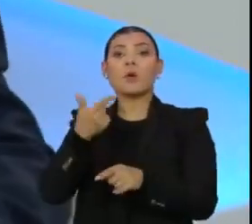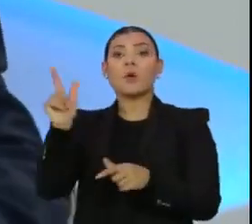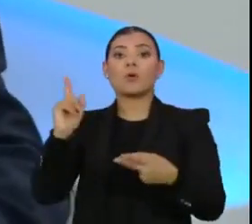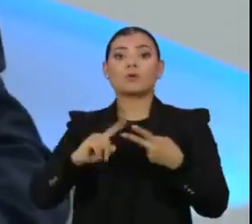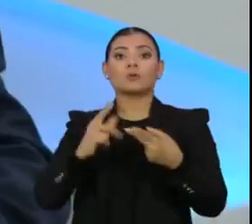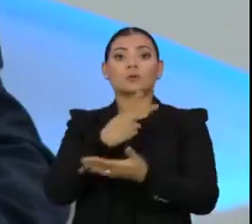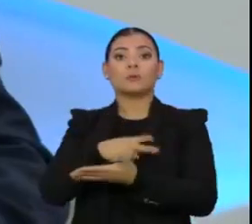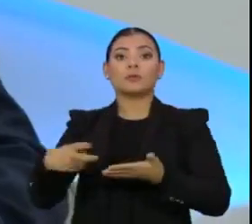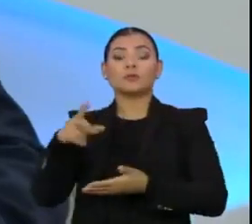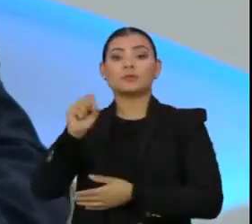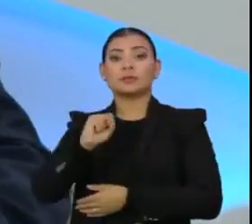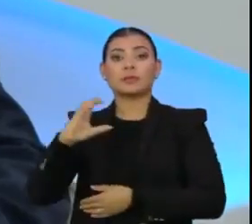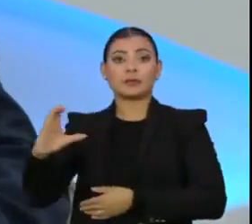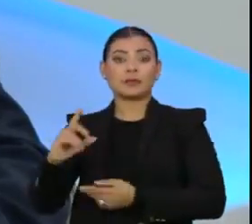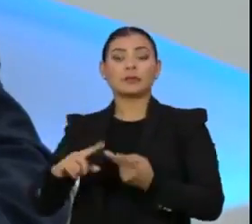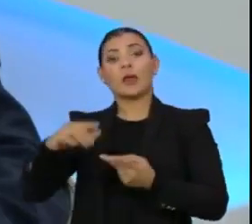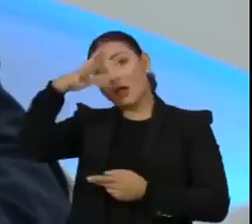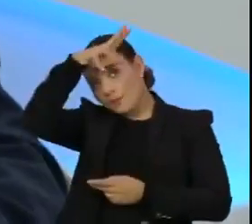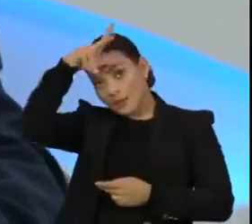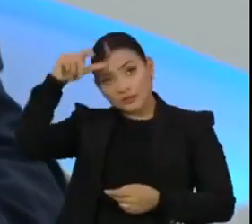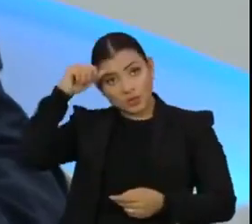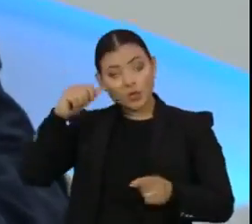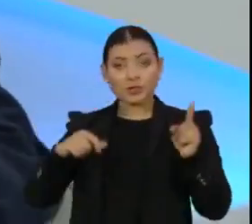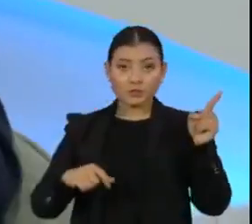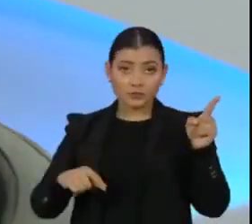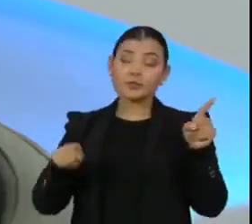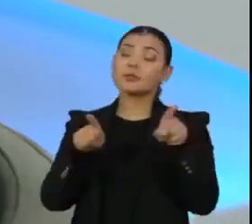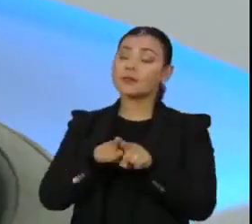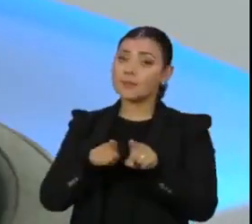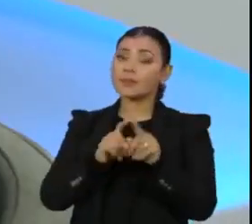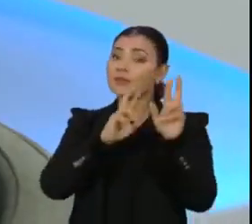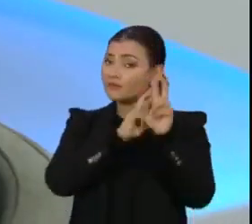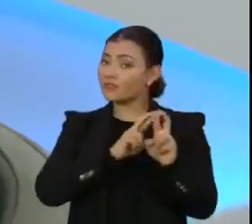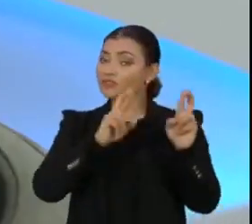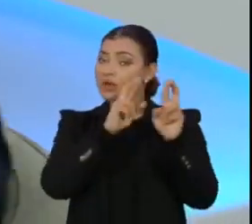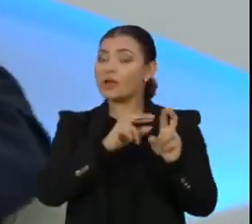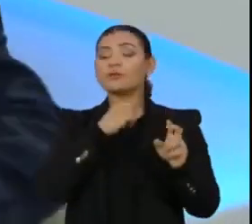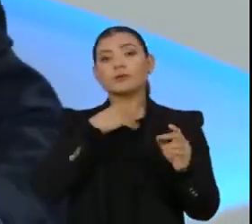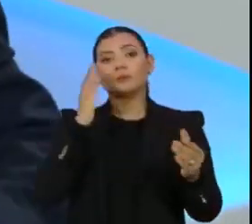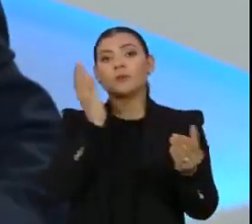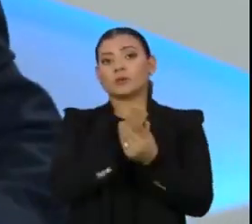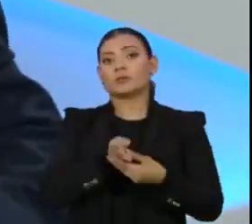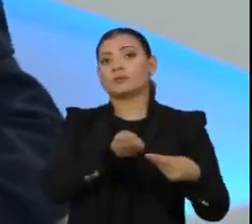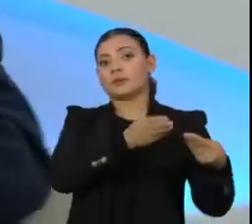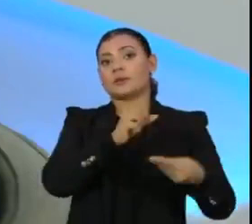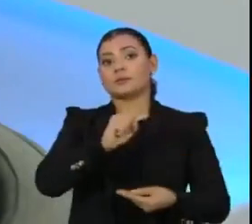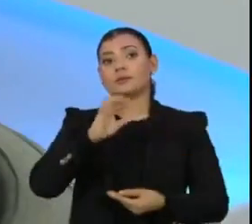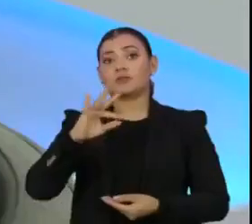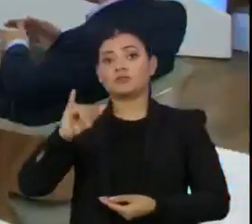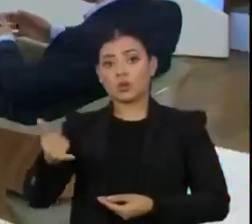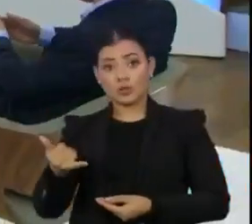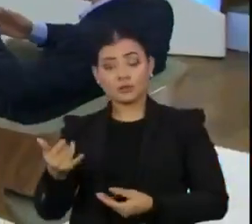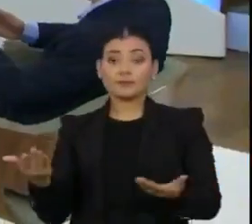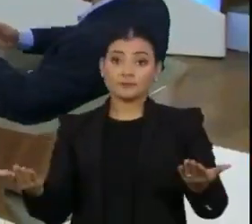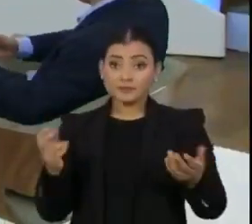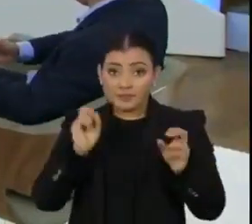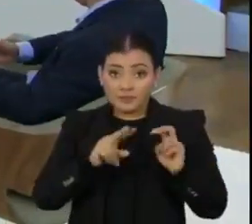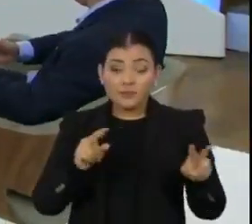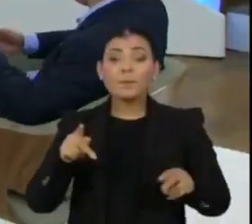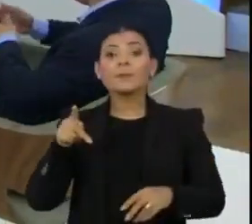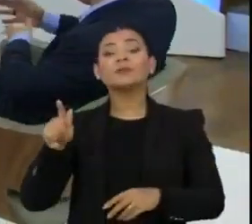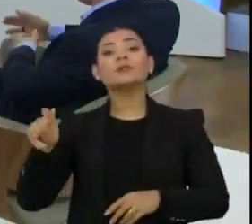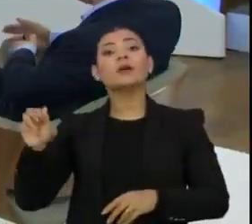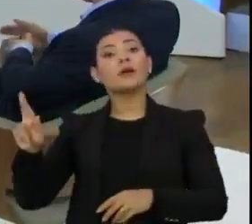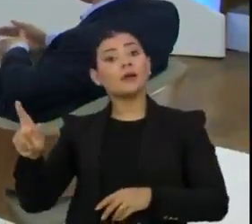impeachment, de Santa Catarina. O do Amazonas, ele também deve responder a processo no STJ. Aliás, essa celeridade do Procurador-Geral